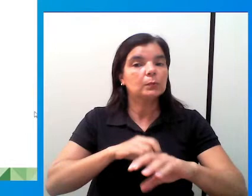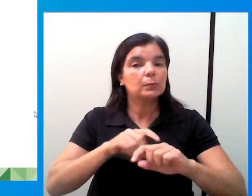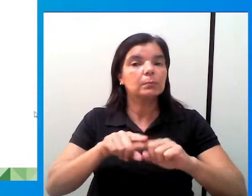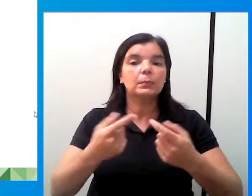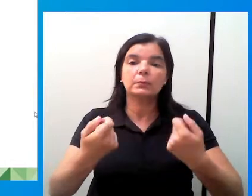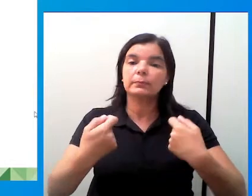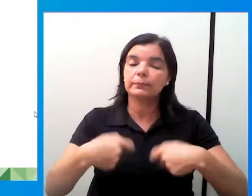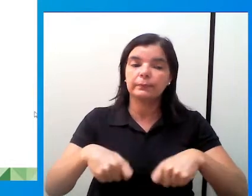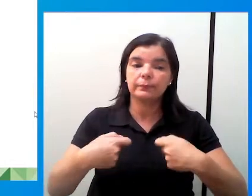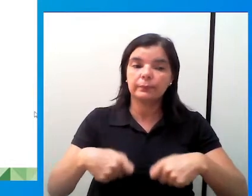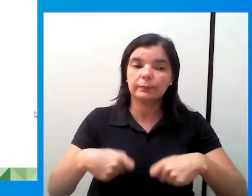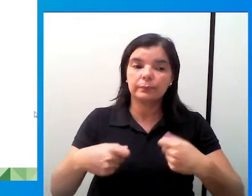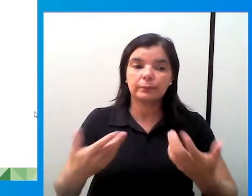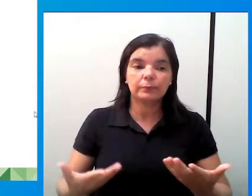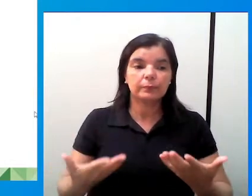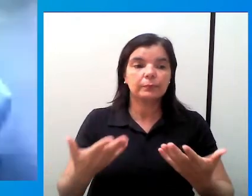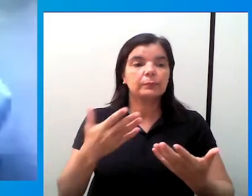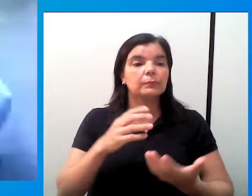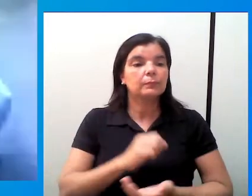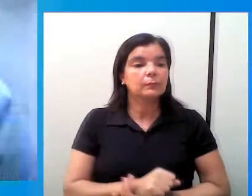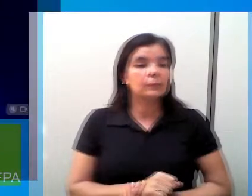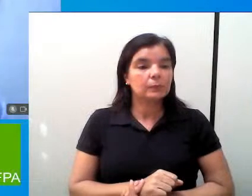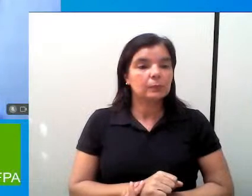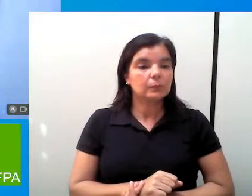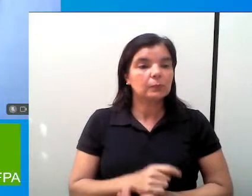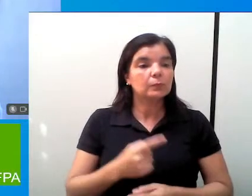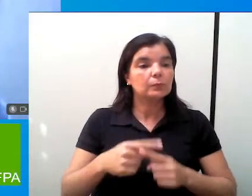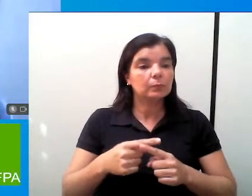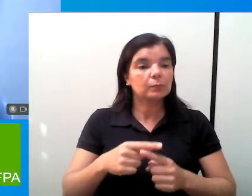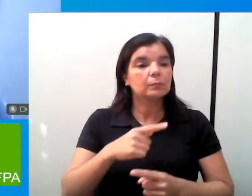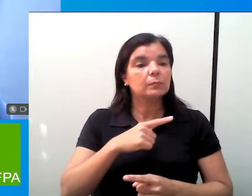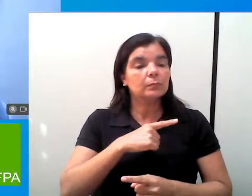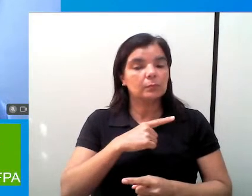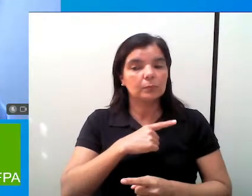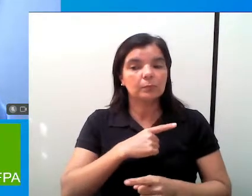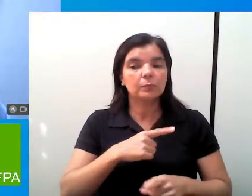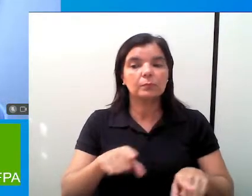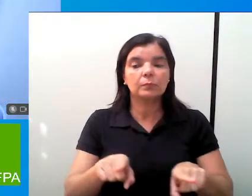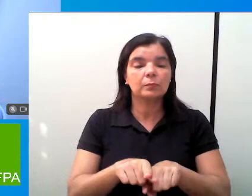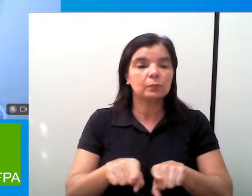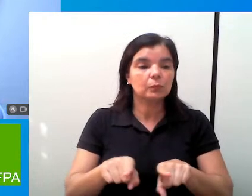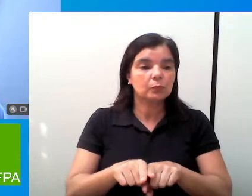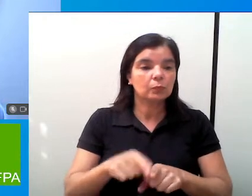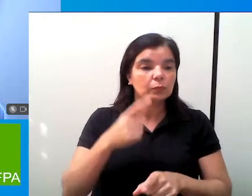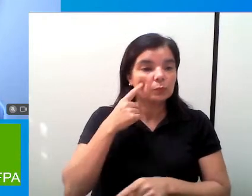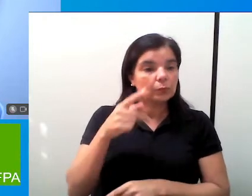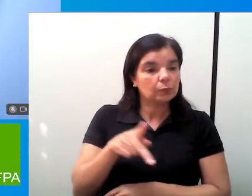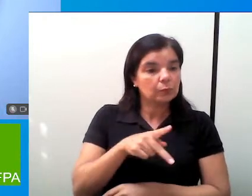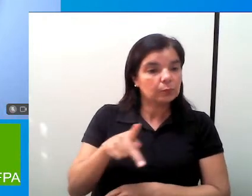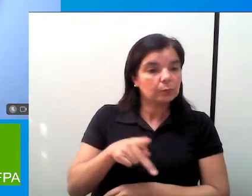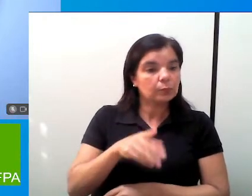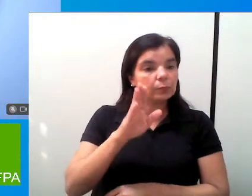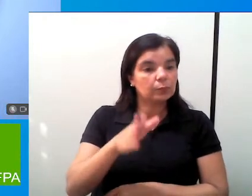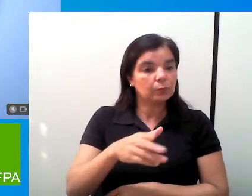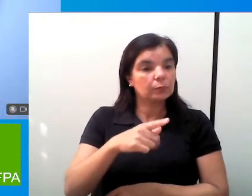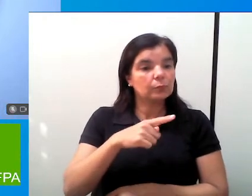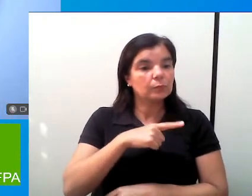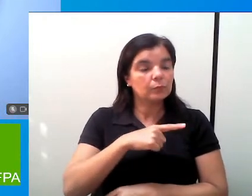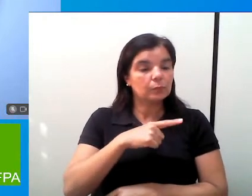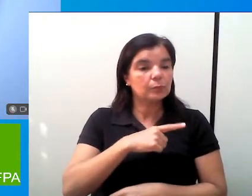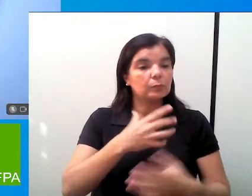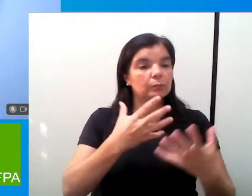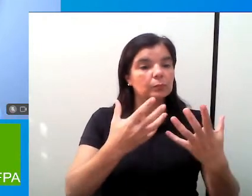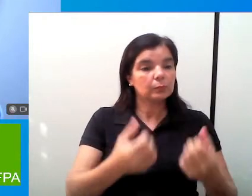é necessário que você tenha essa percepção, né, porque você tem essa realidade. Né, você tem professores que já estão confortáveis com a